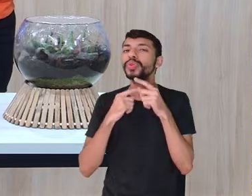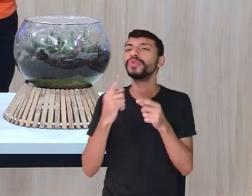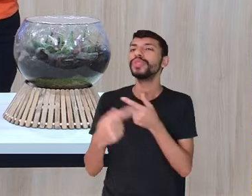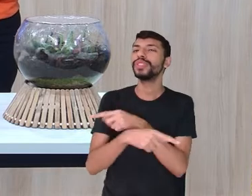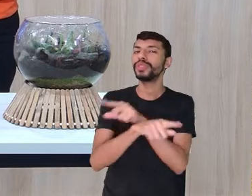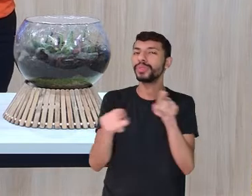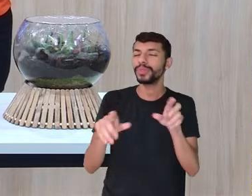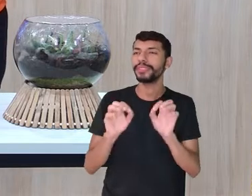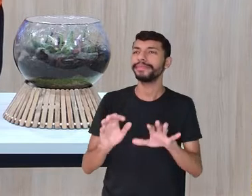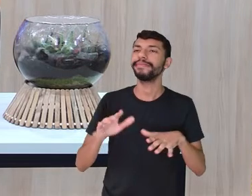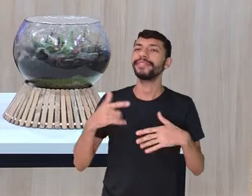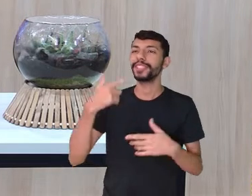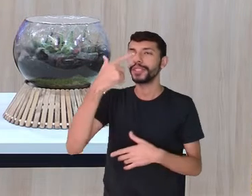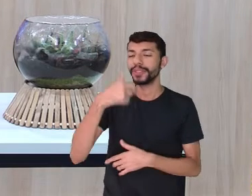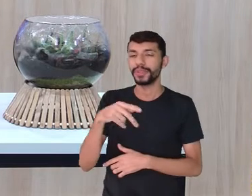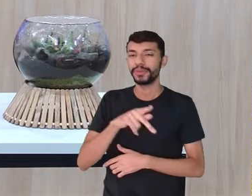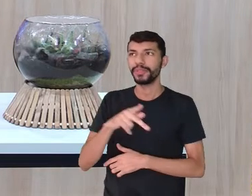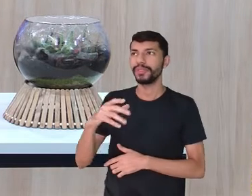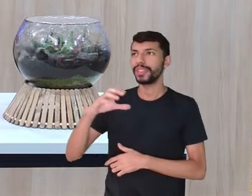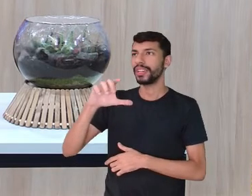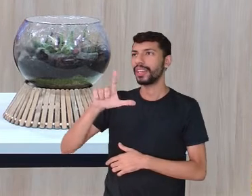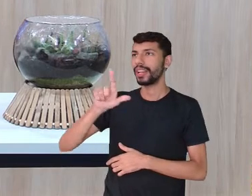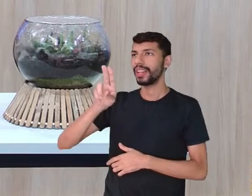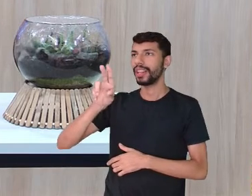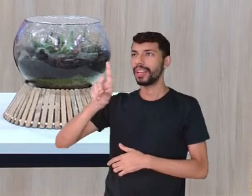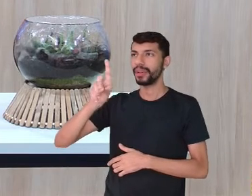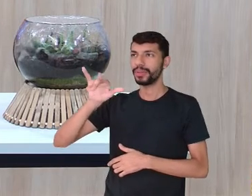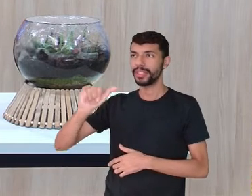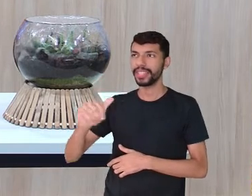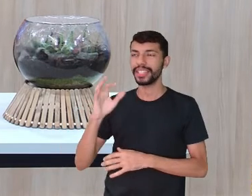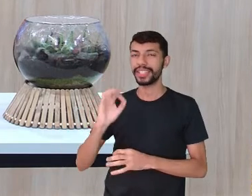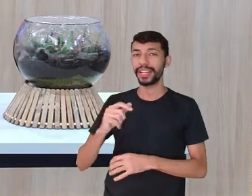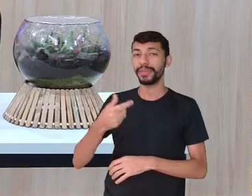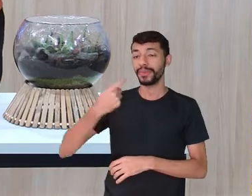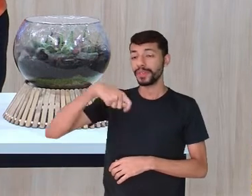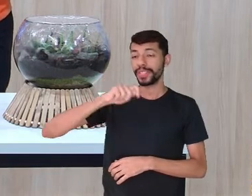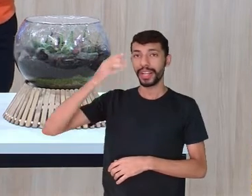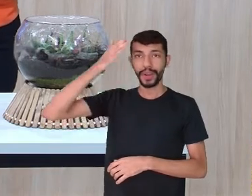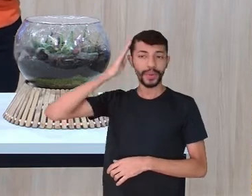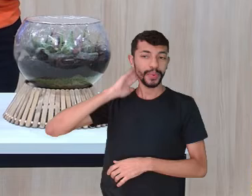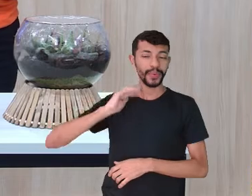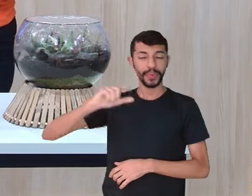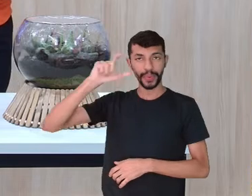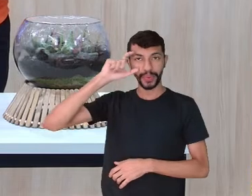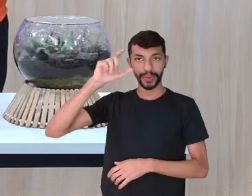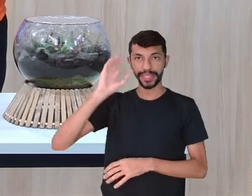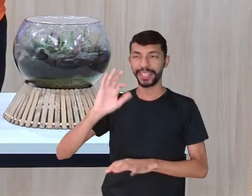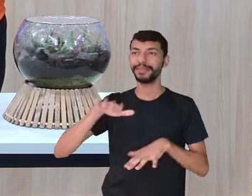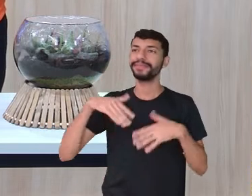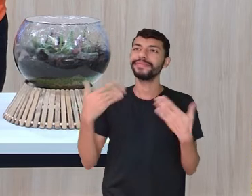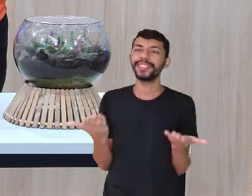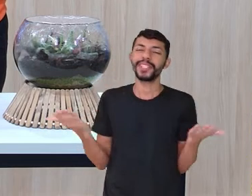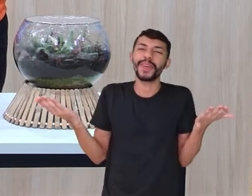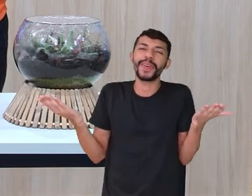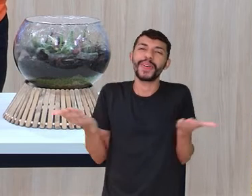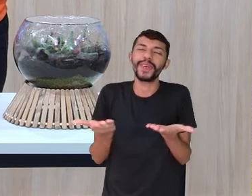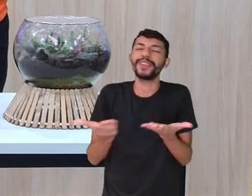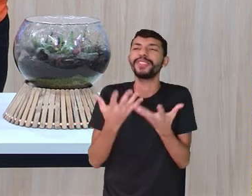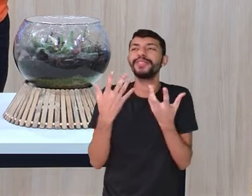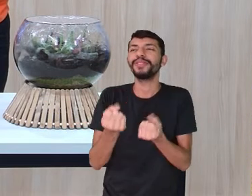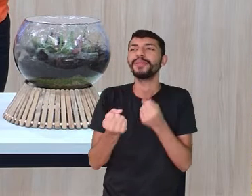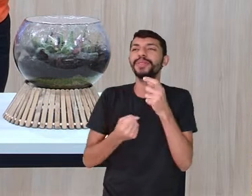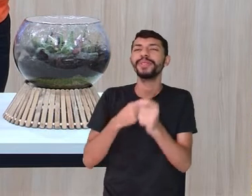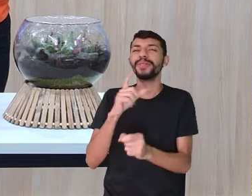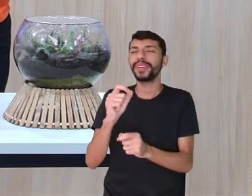vocês têm. Eu sou a professora Cláudia Andrade Albuquerque, este é o meu sinal. E aí vamos nessa viagem aqui do